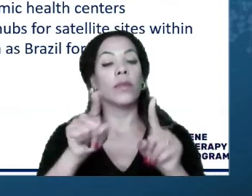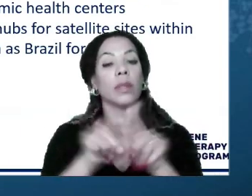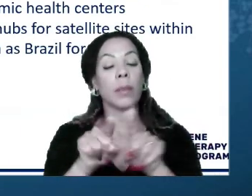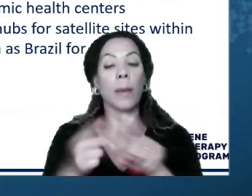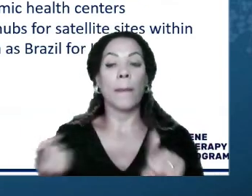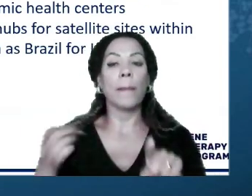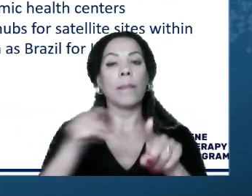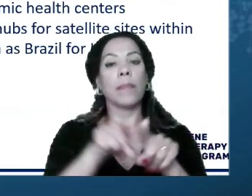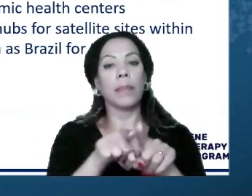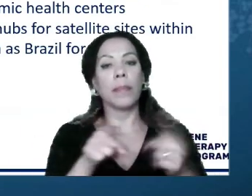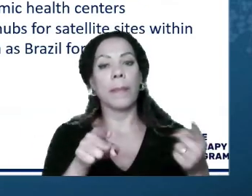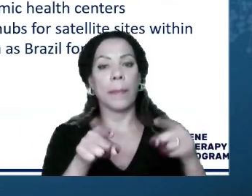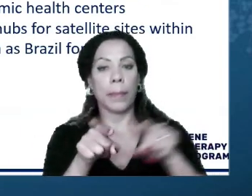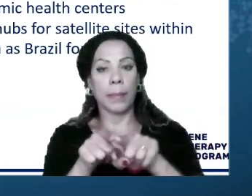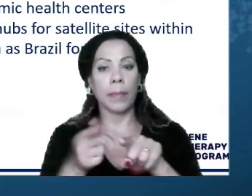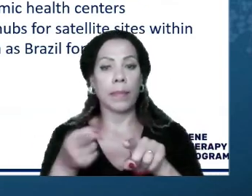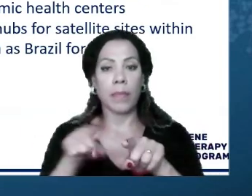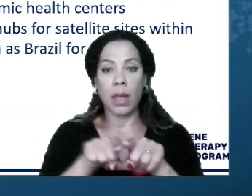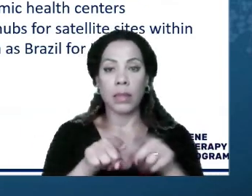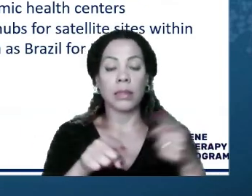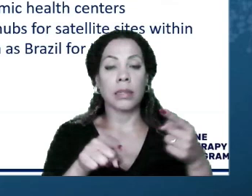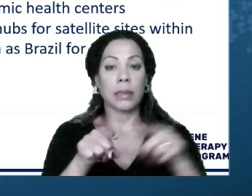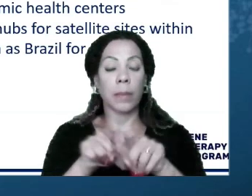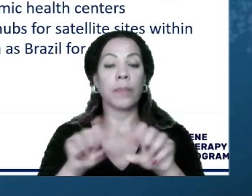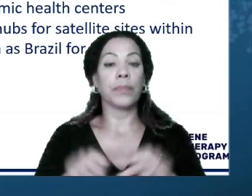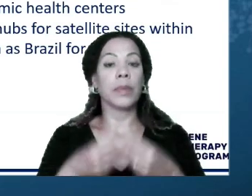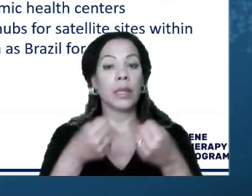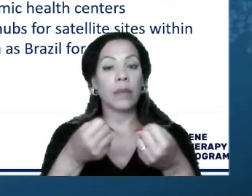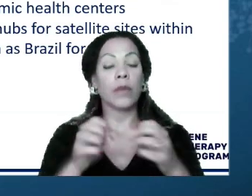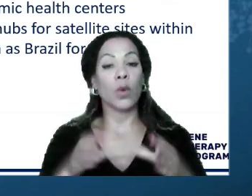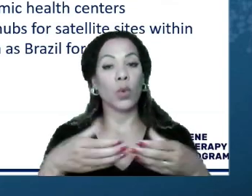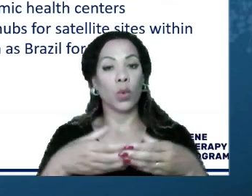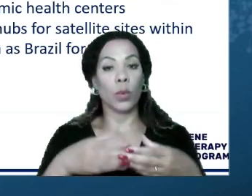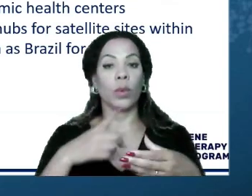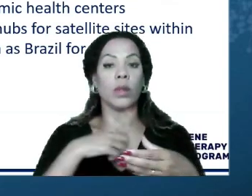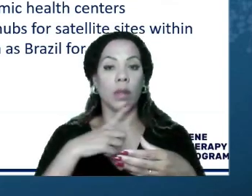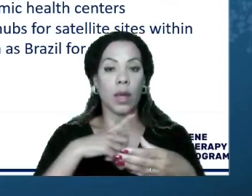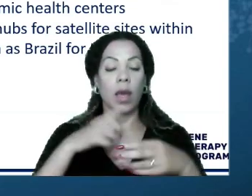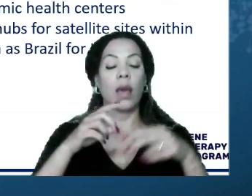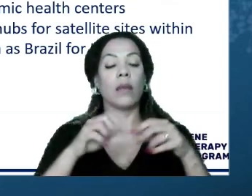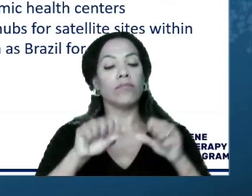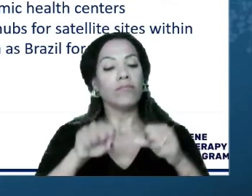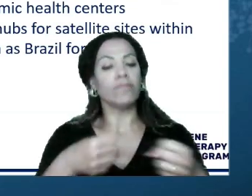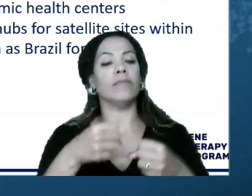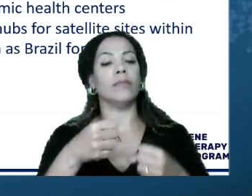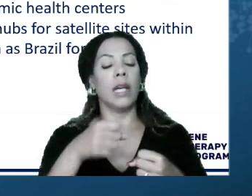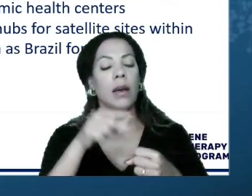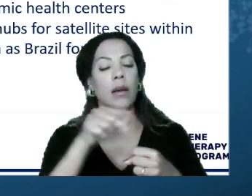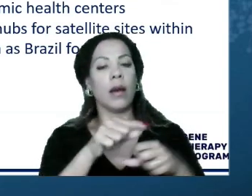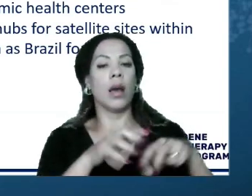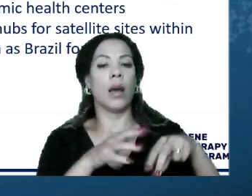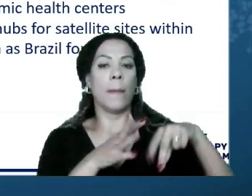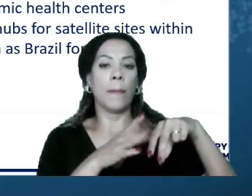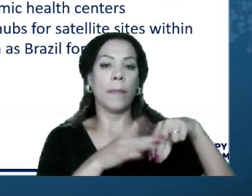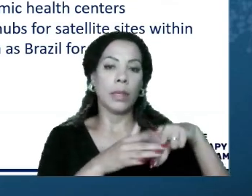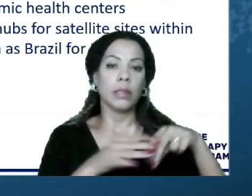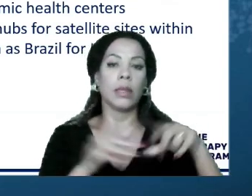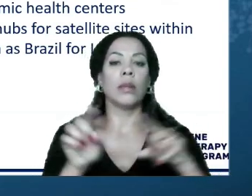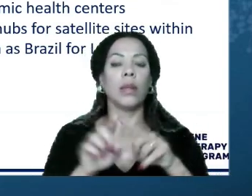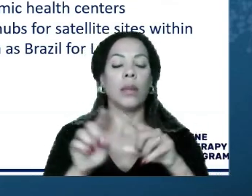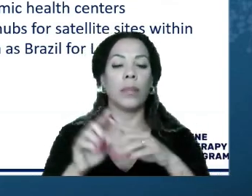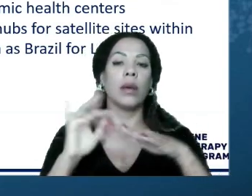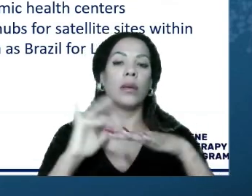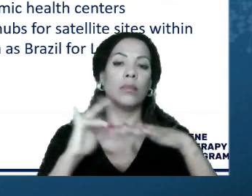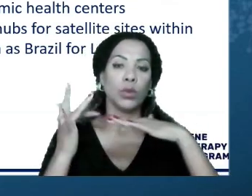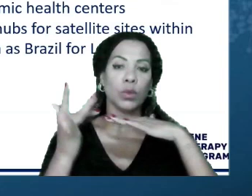parcerias e de defesa, grupos de defesa dos pacientes, e também nas mídias